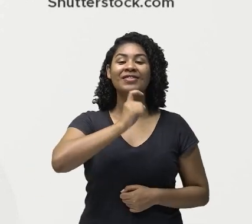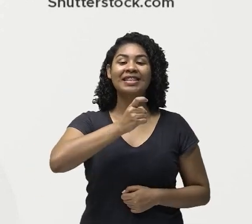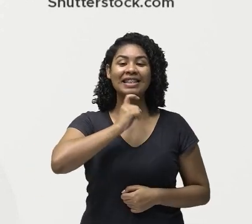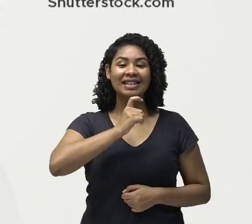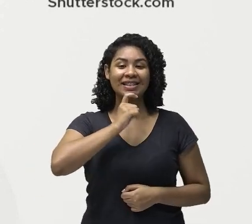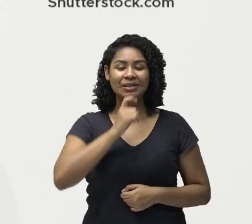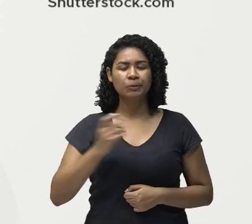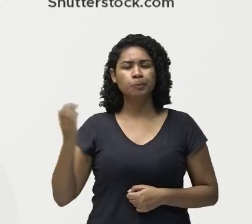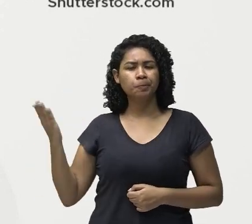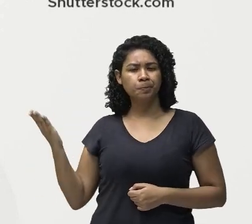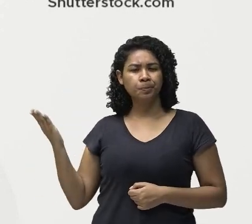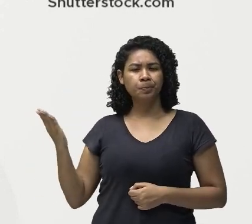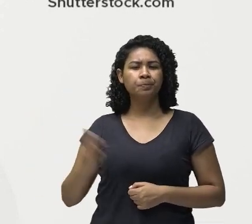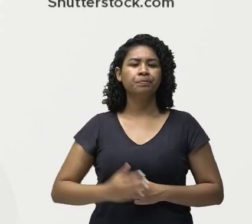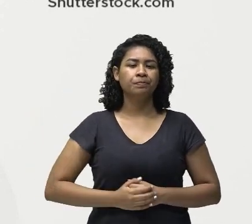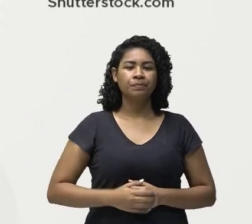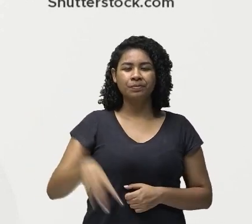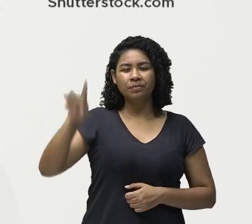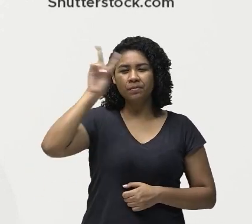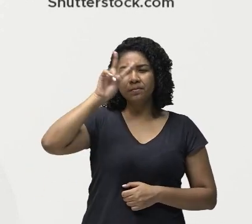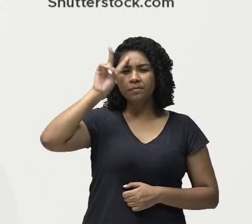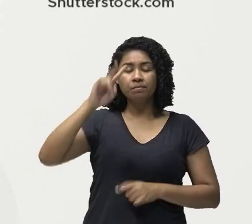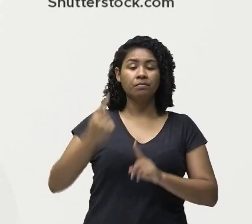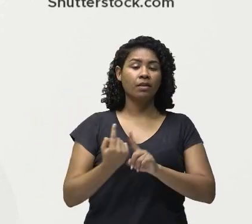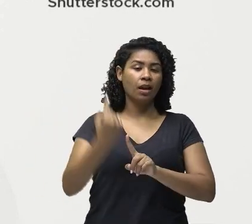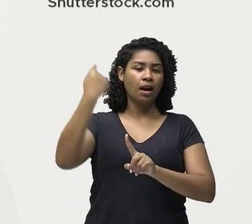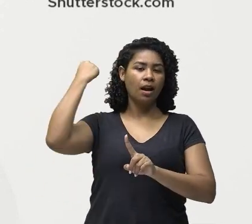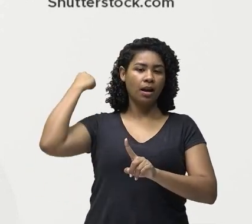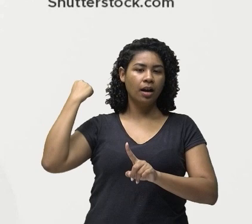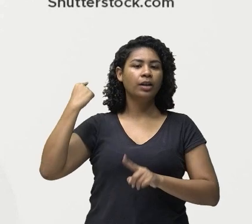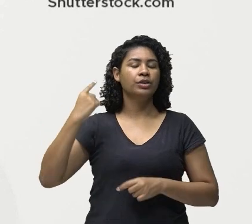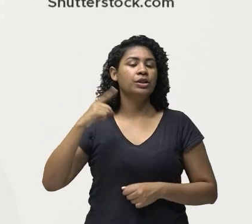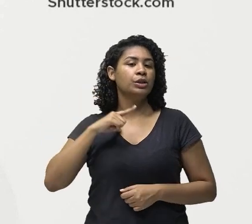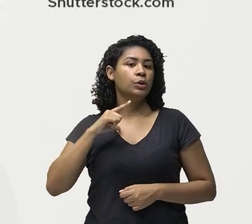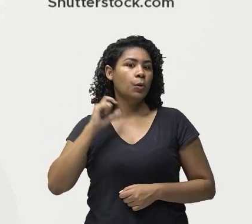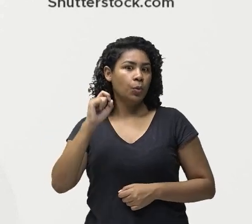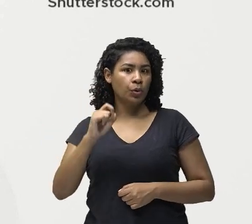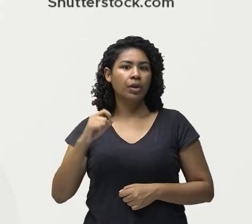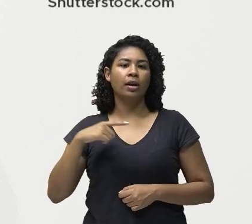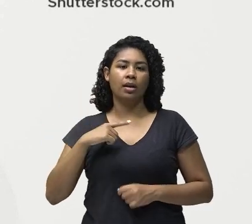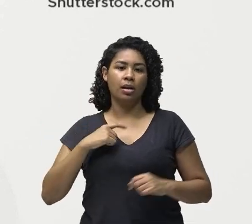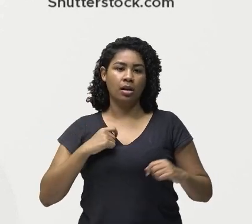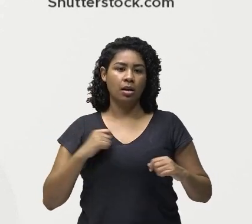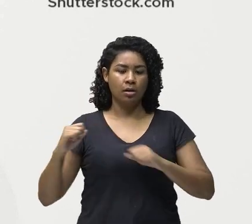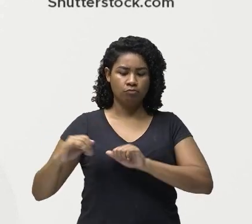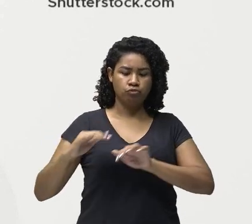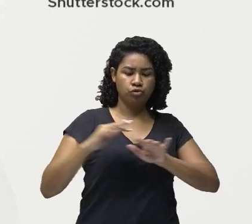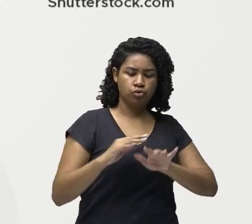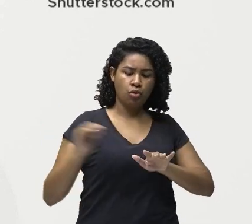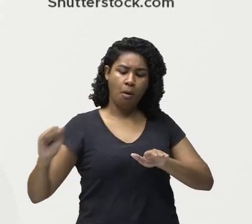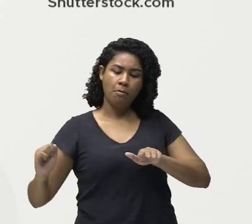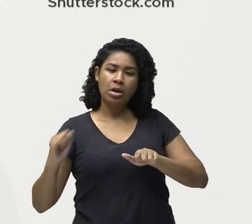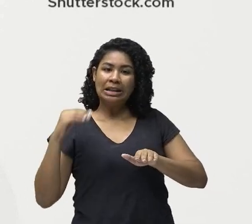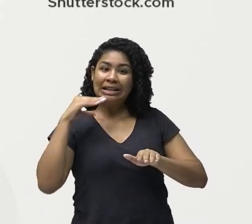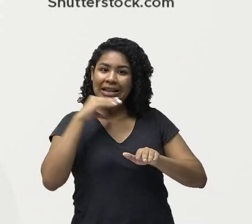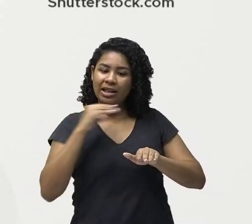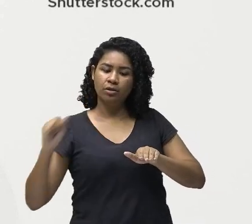que antes, né, na formação do ar quente, ele empurra a frente